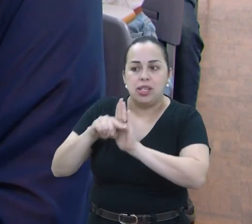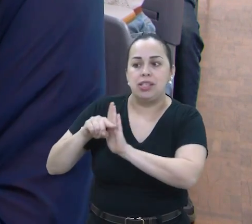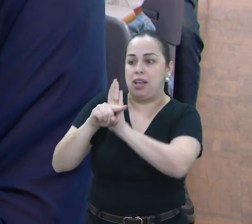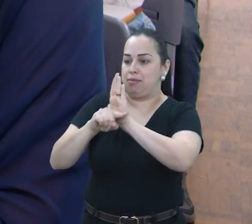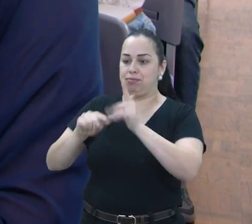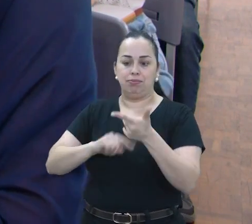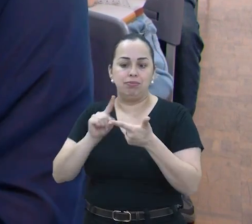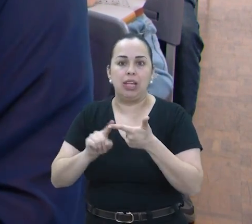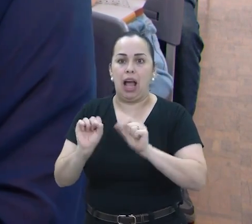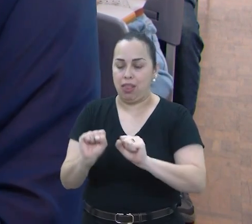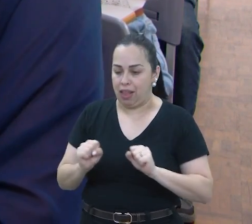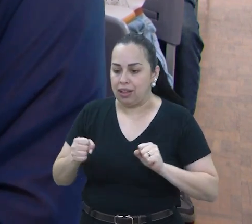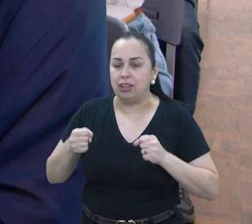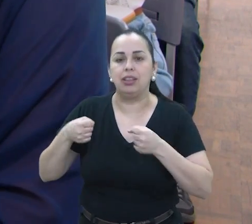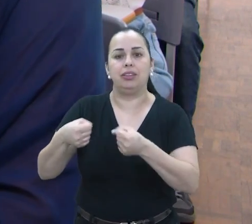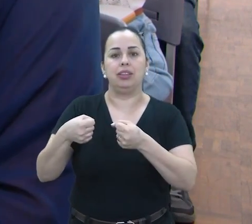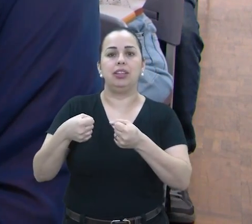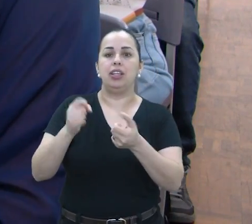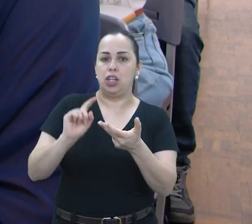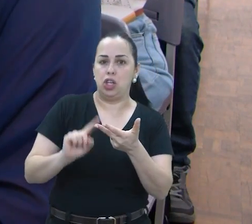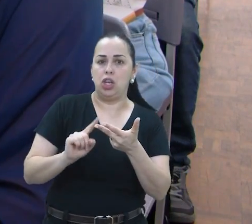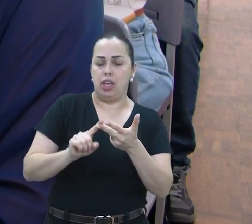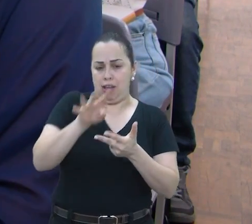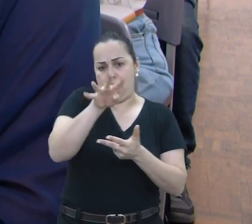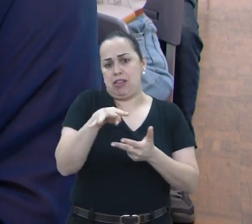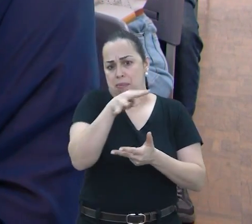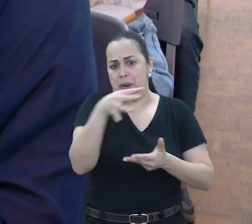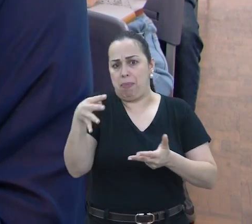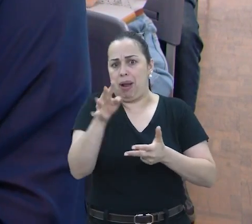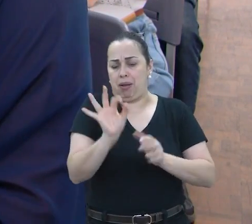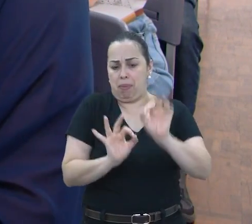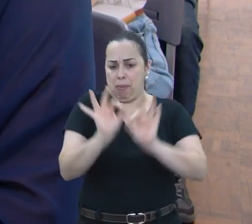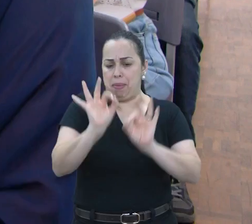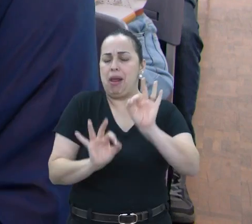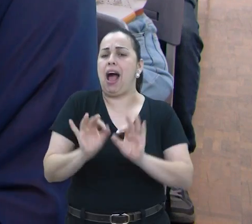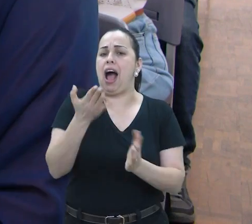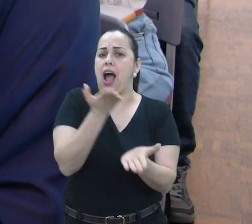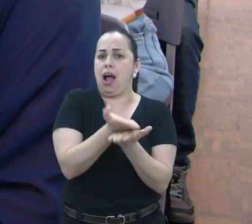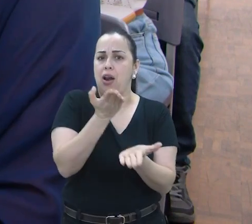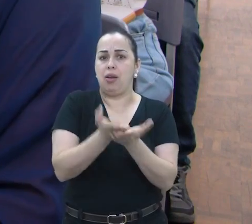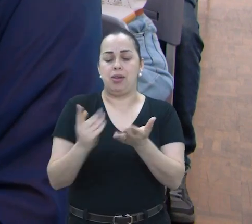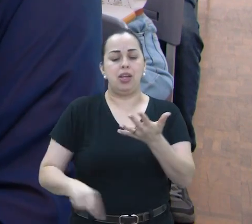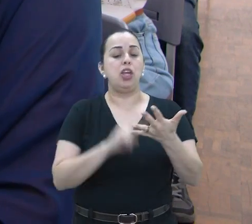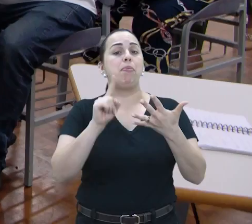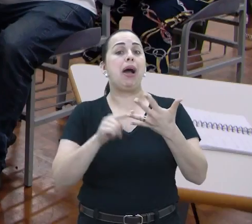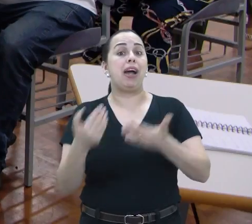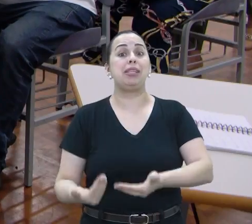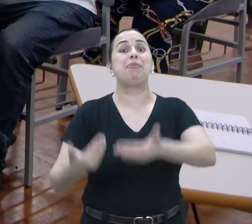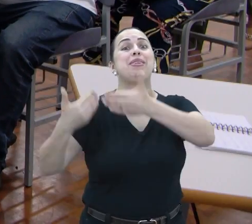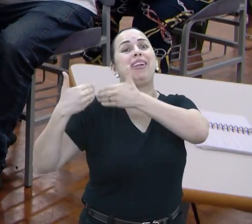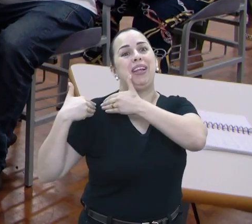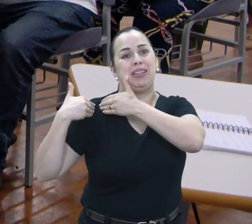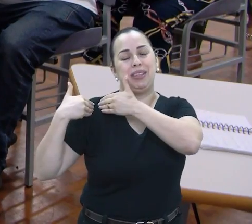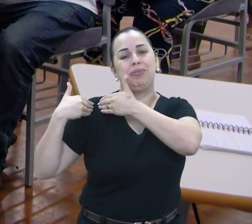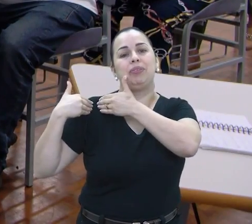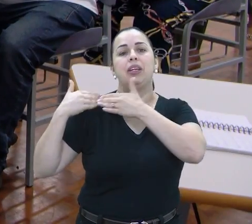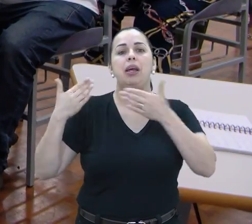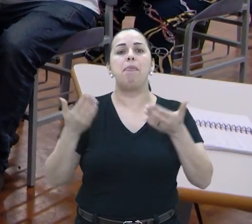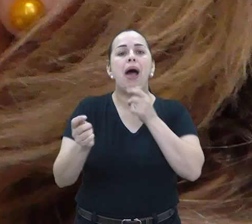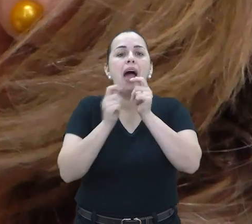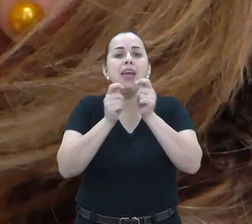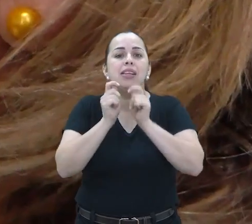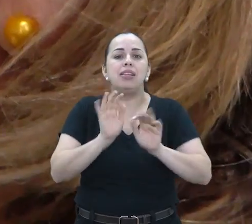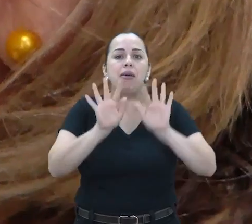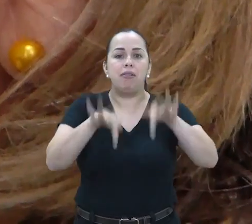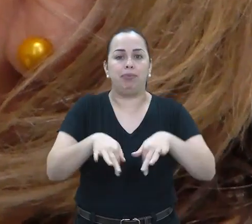me esforçar, fazer programas de aula, né? E ter uma responsabilidade nova. E para encerrar a